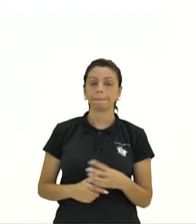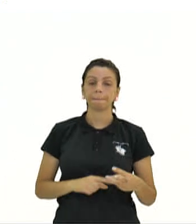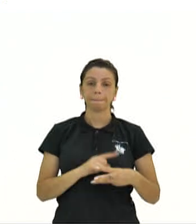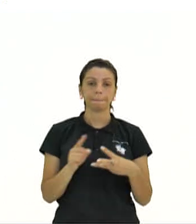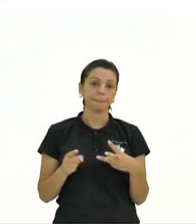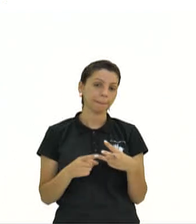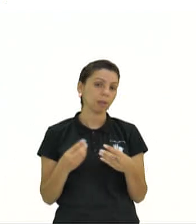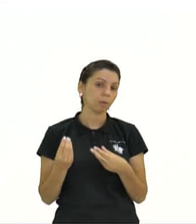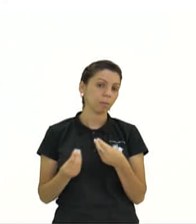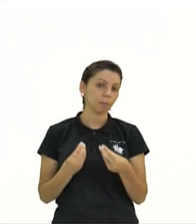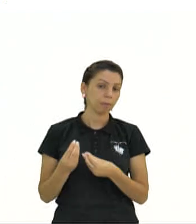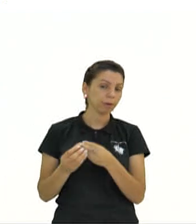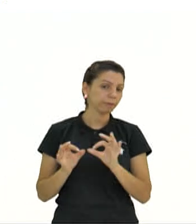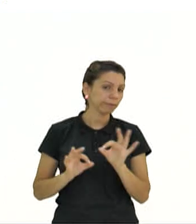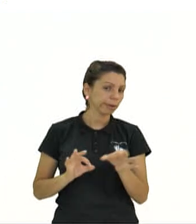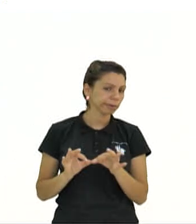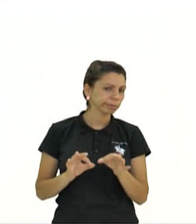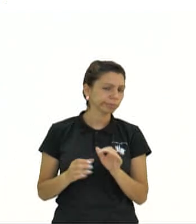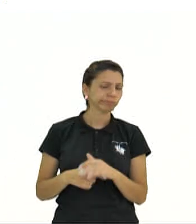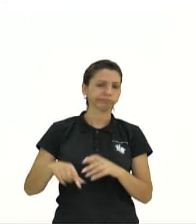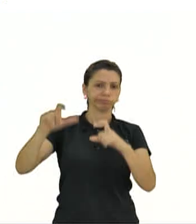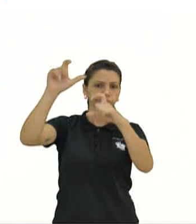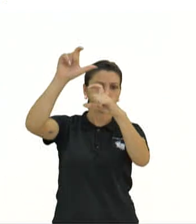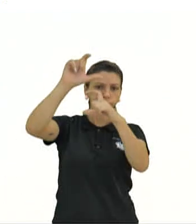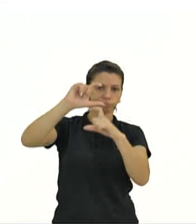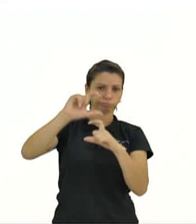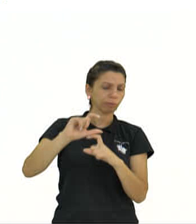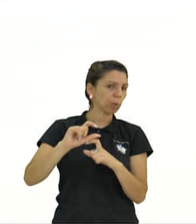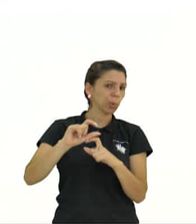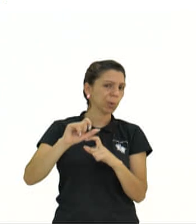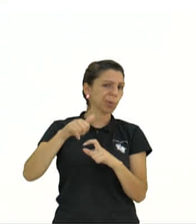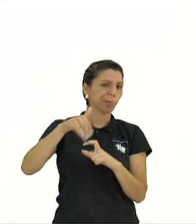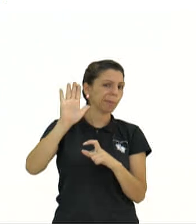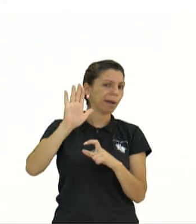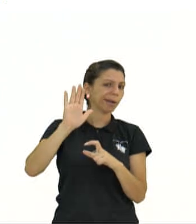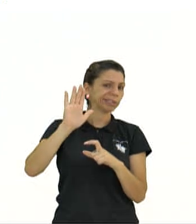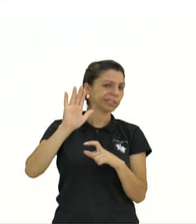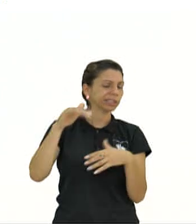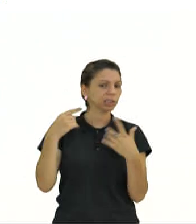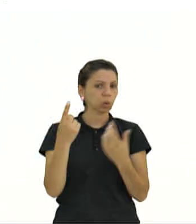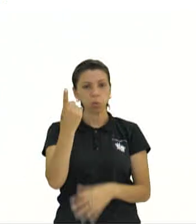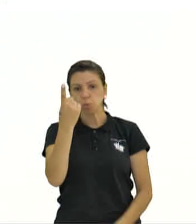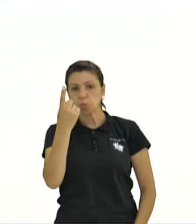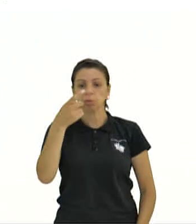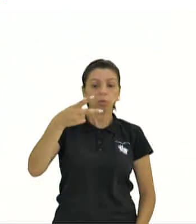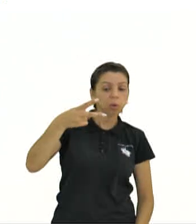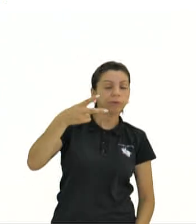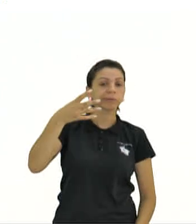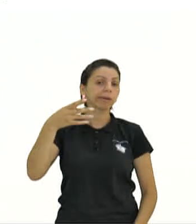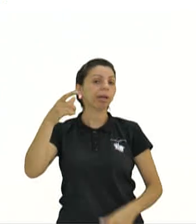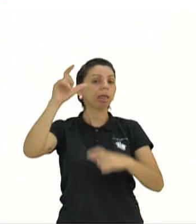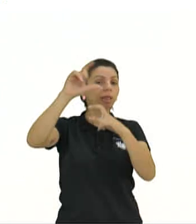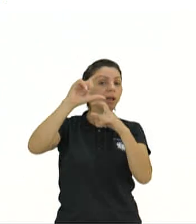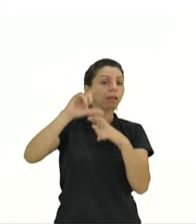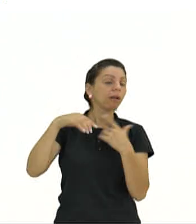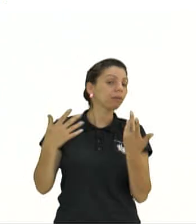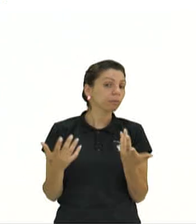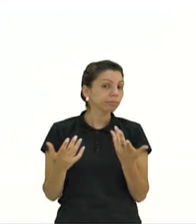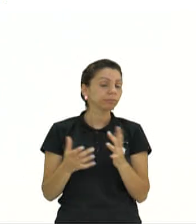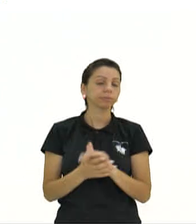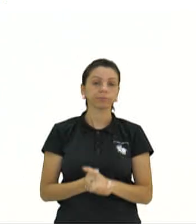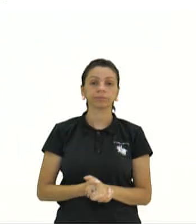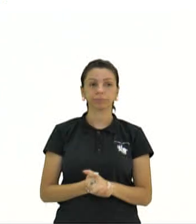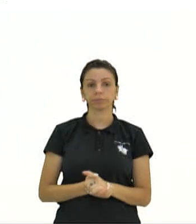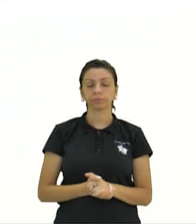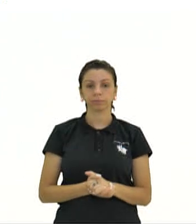ser organizado? Eu vou usar mais de um parágrafo para fazer essa descrição da minha festa regional lá, da minha atividade cultural.